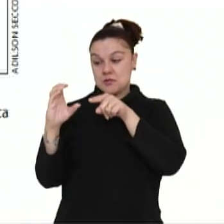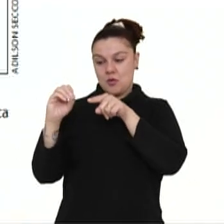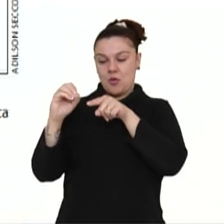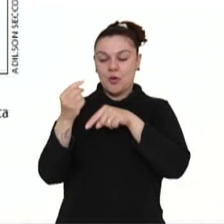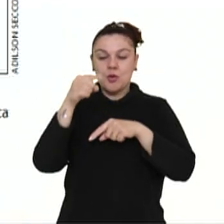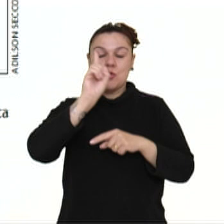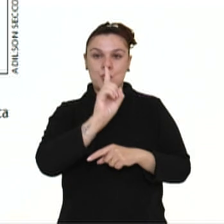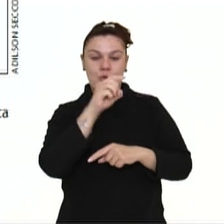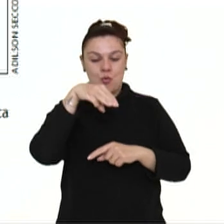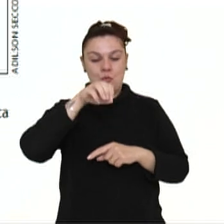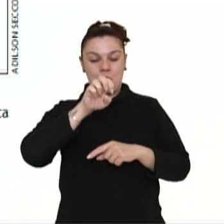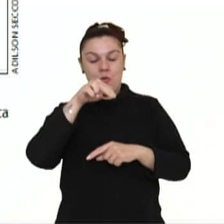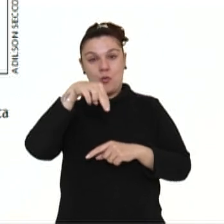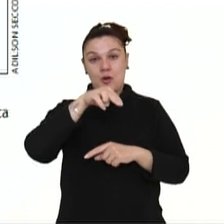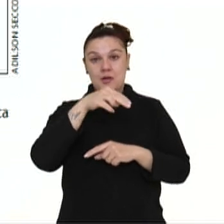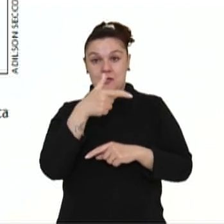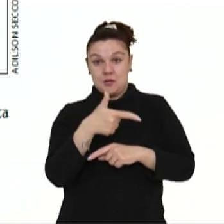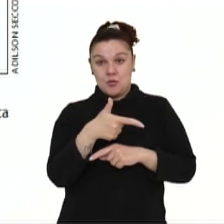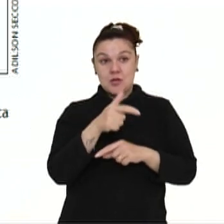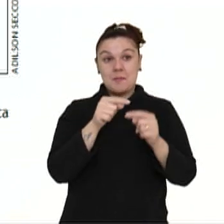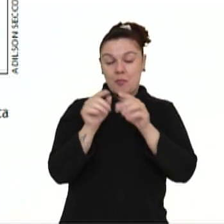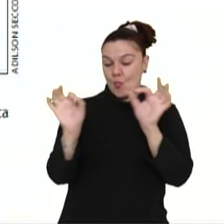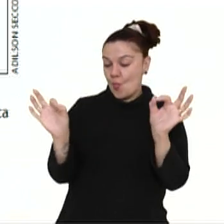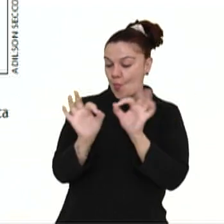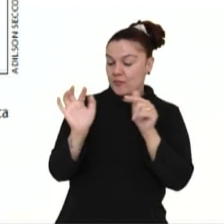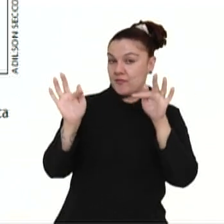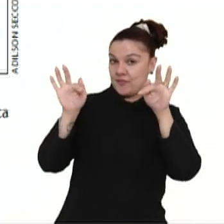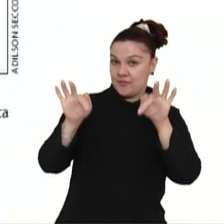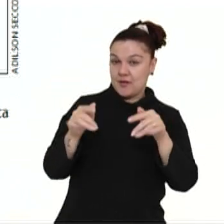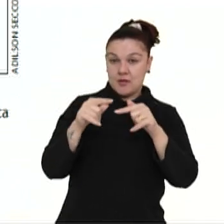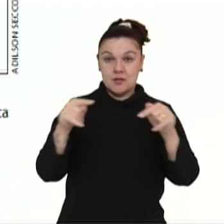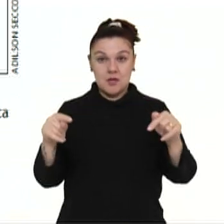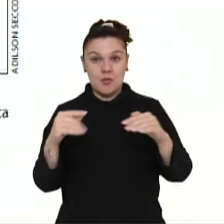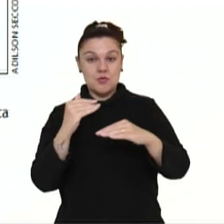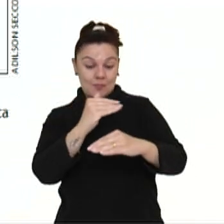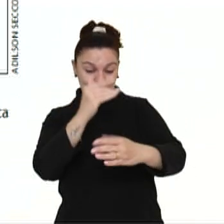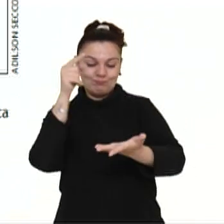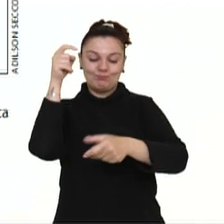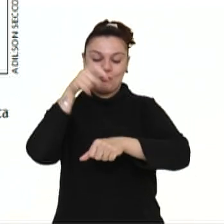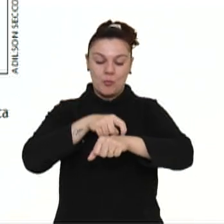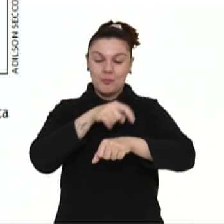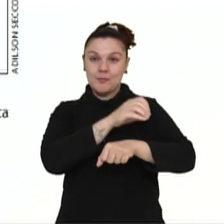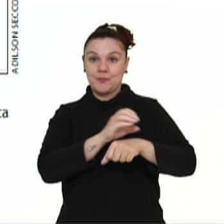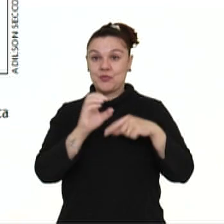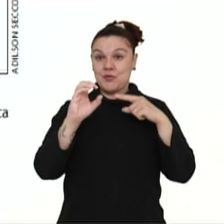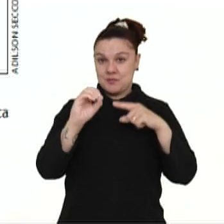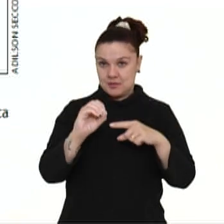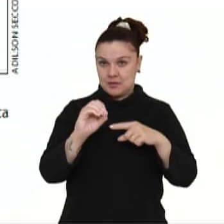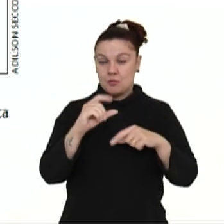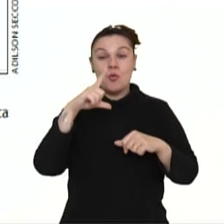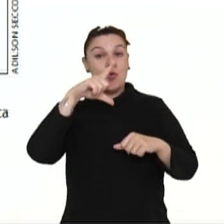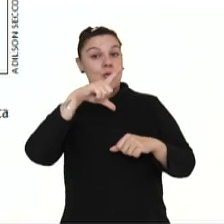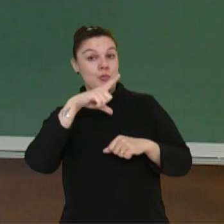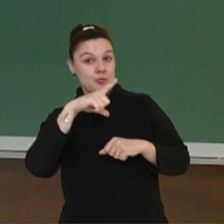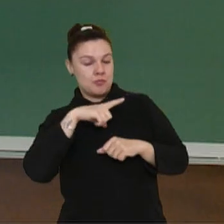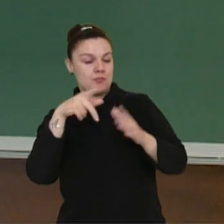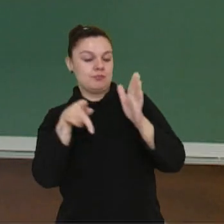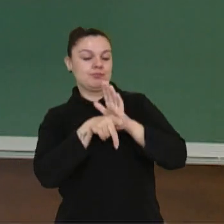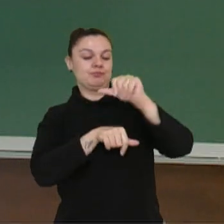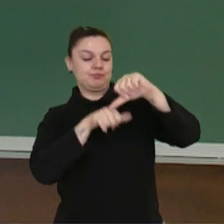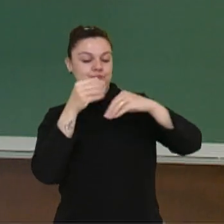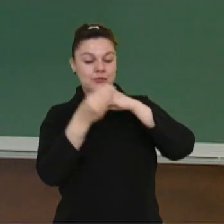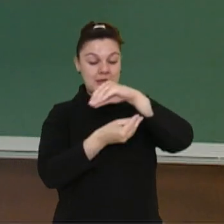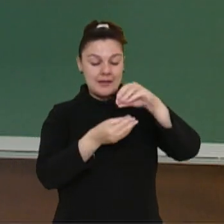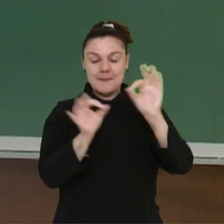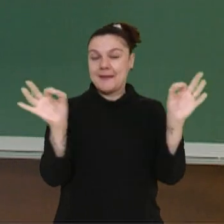e 1 mol do N2 e não tenho nada dos meus produtos. Isso é um instante zero. Eu tenho uma quantidade de reagente e